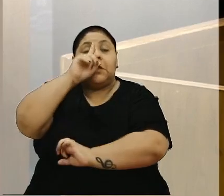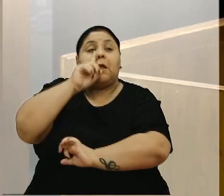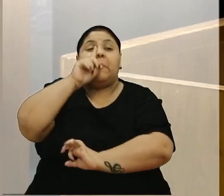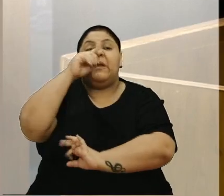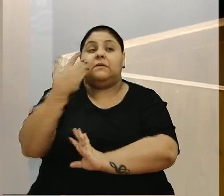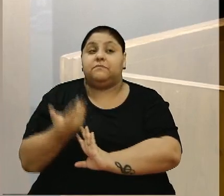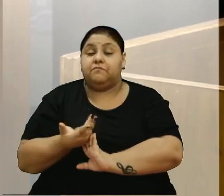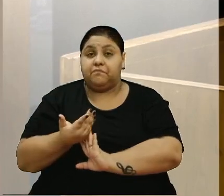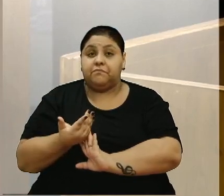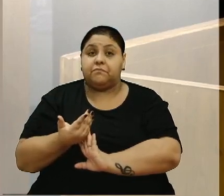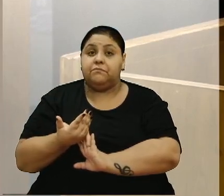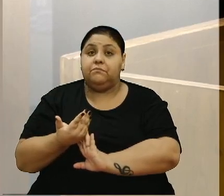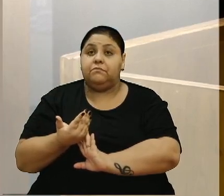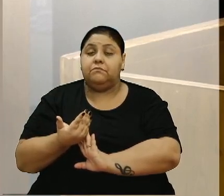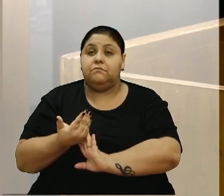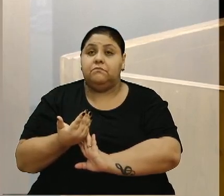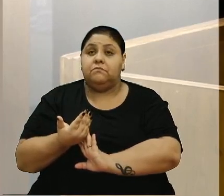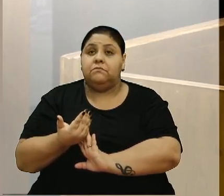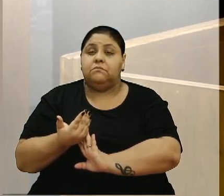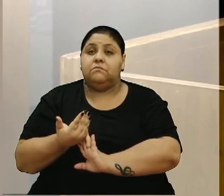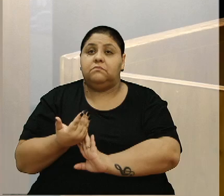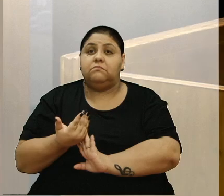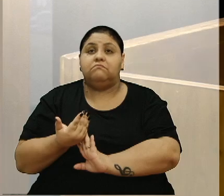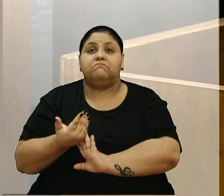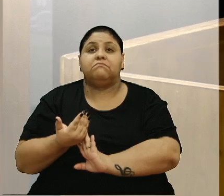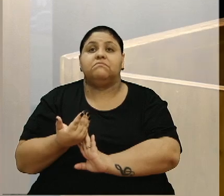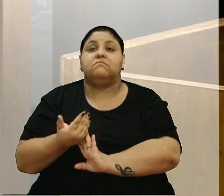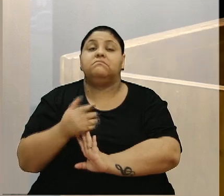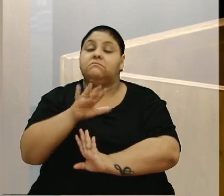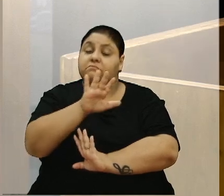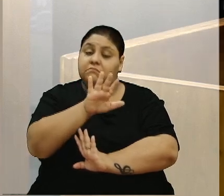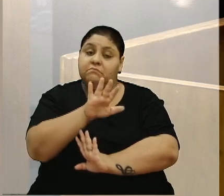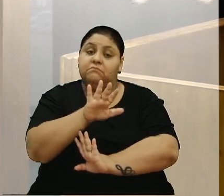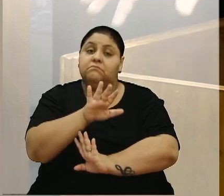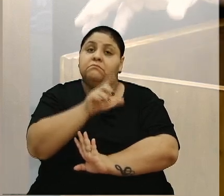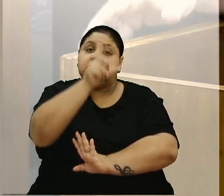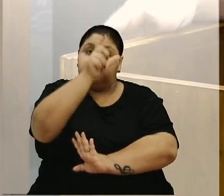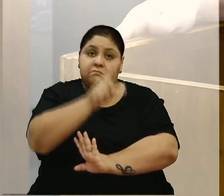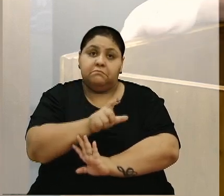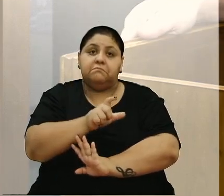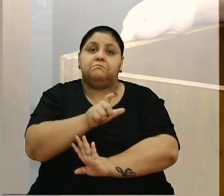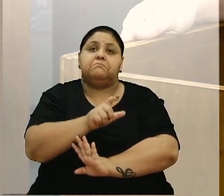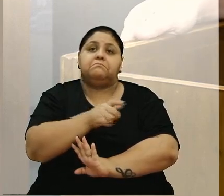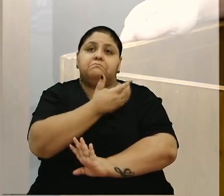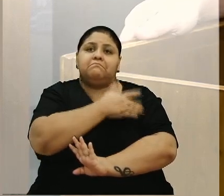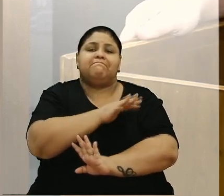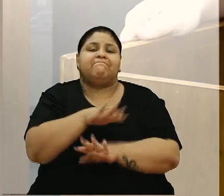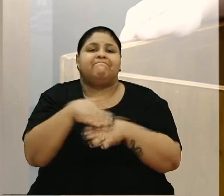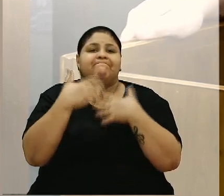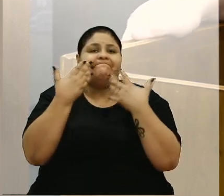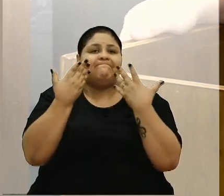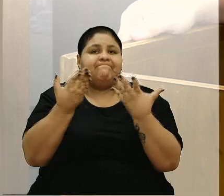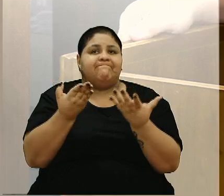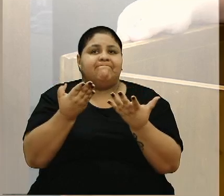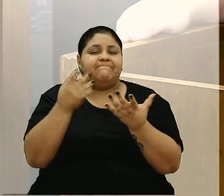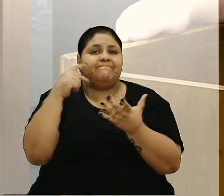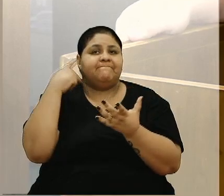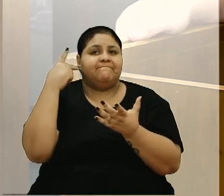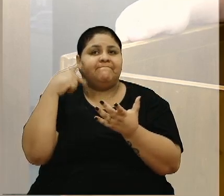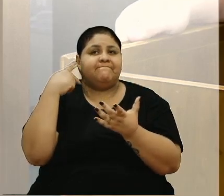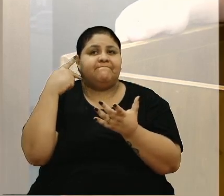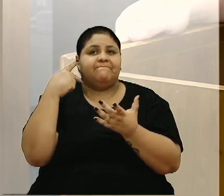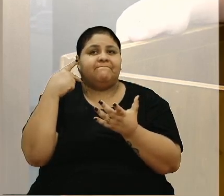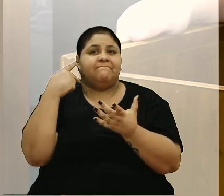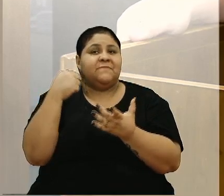onde atravessa uma... Daí ele foi até um cara muito educado. Ele disse, vereador, eu tava com meu colega, ele disse, vereador,